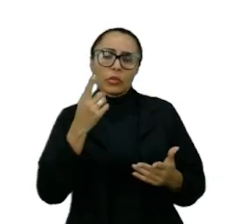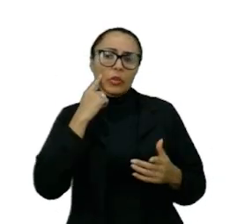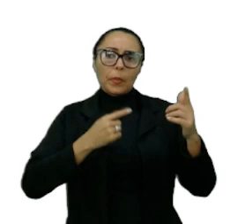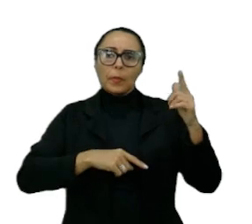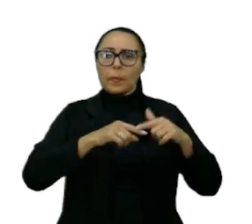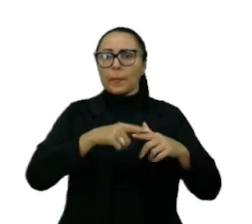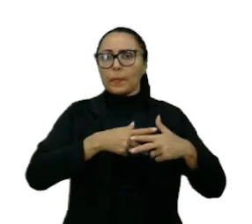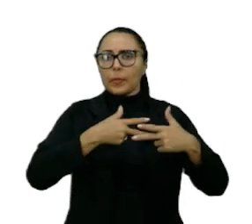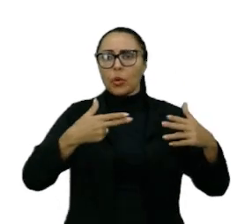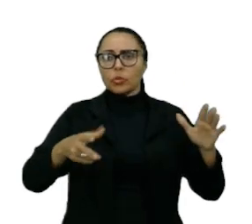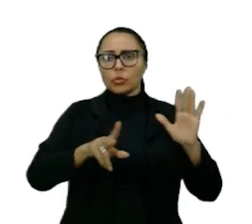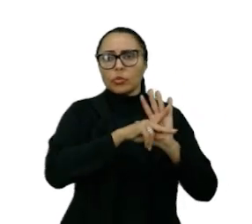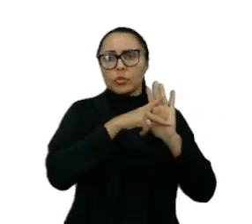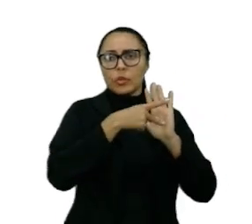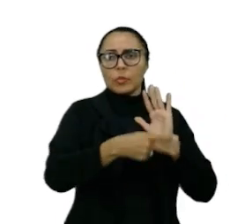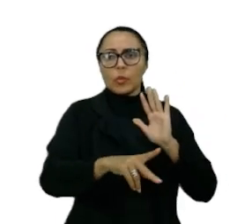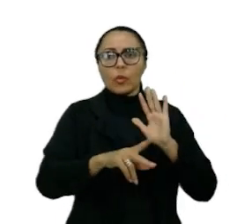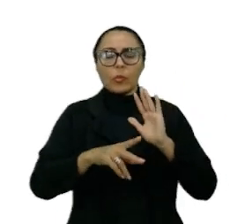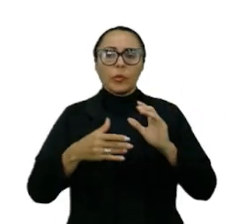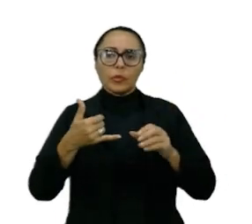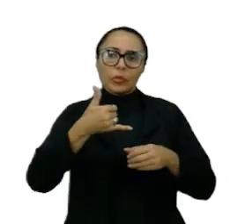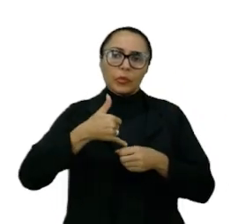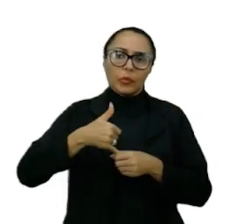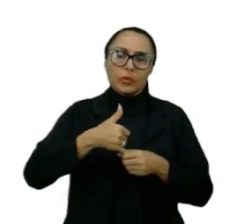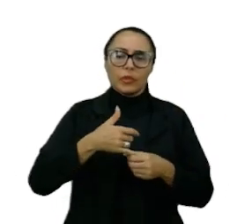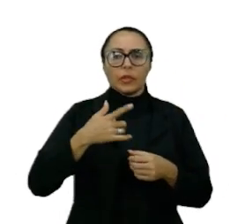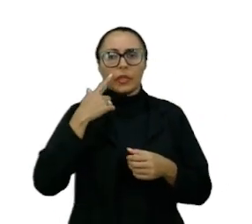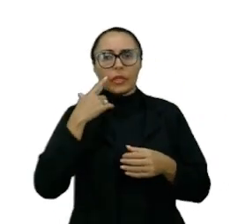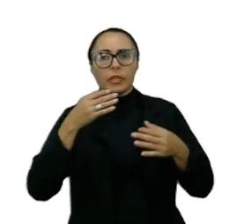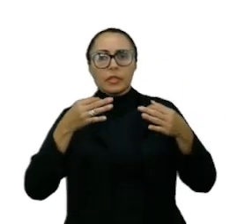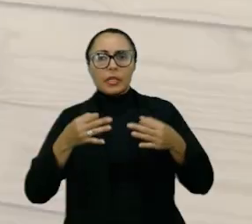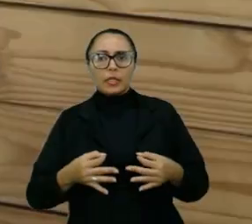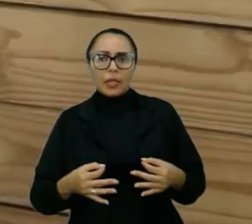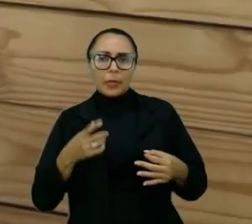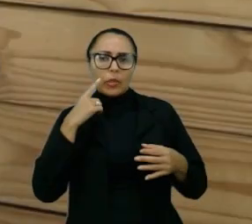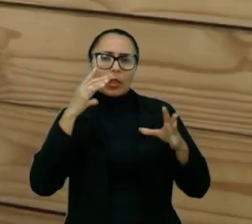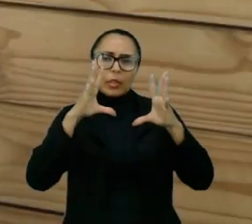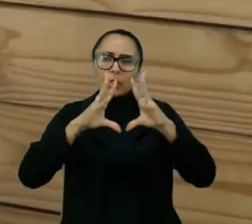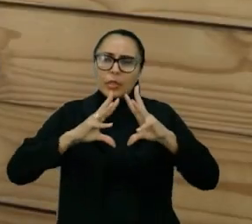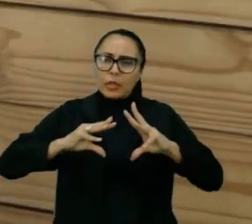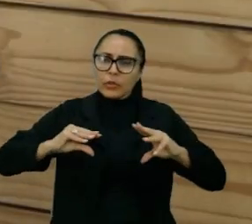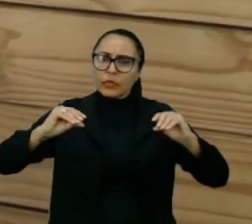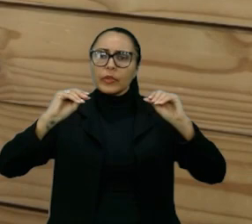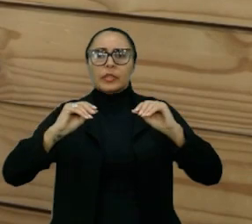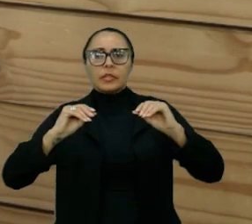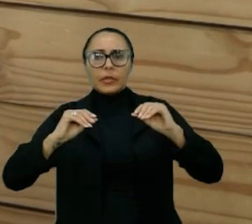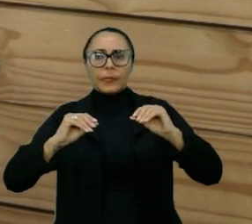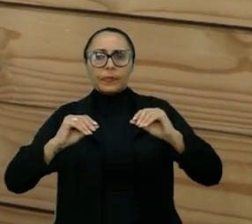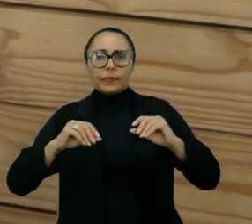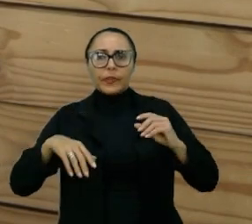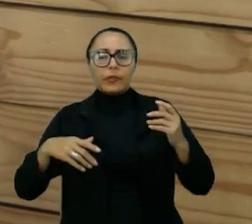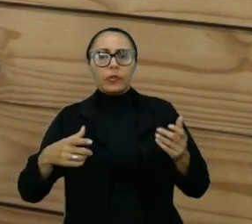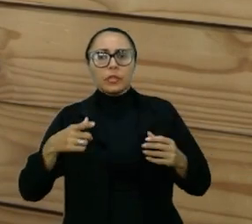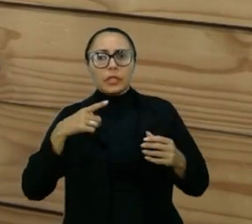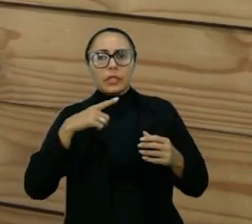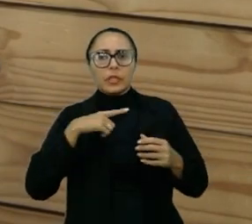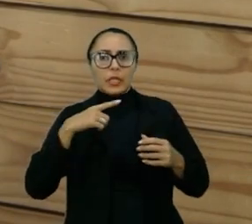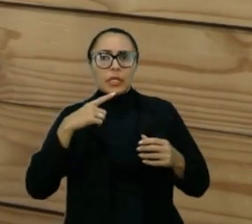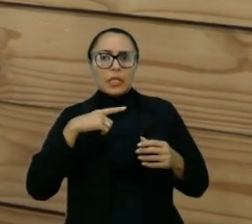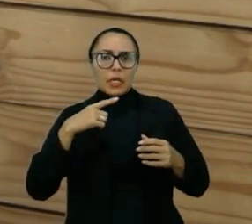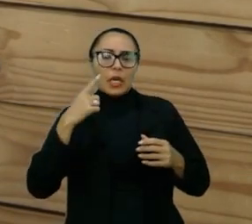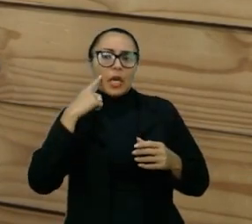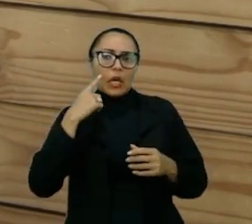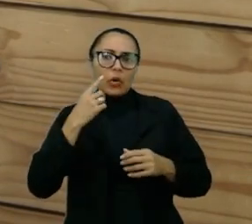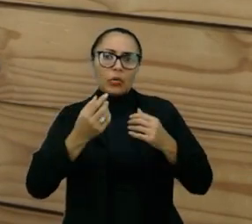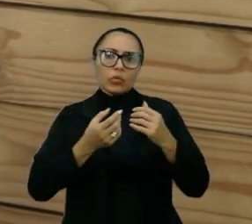o teu diesel, que é o teu combustível? Exatamente uma deteriorização desse combustível, né? Você vai ter a formação de biofouling,